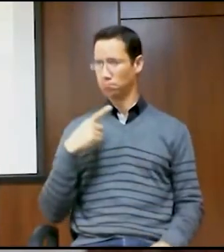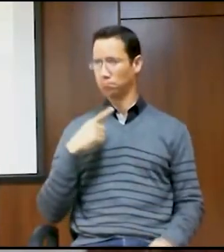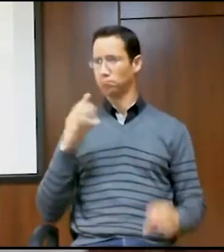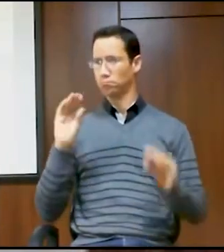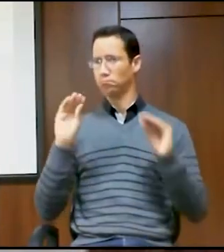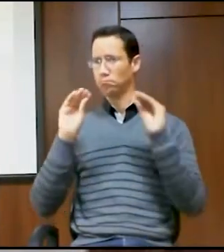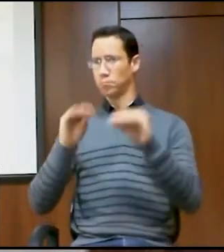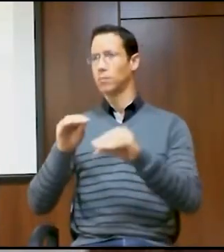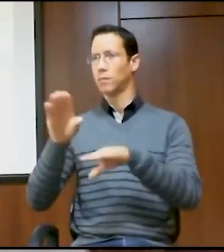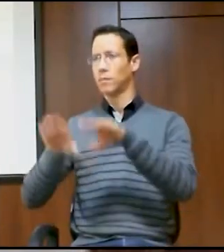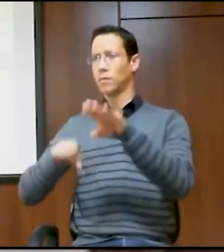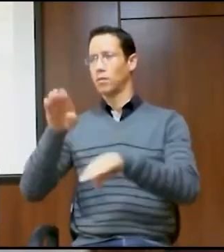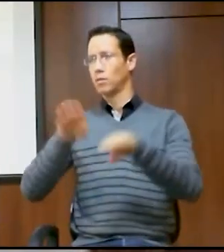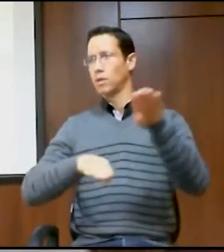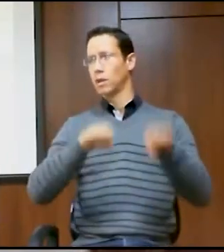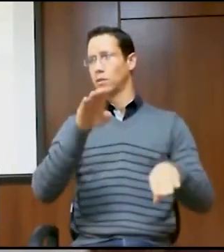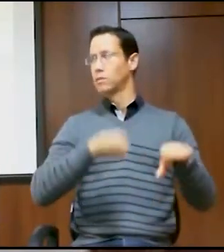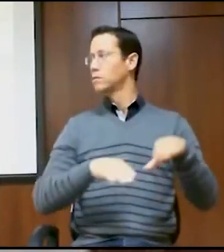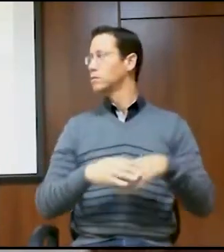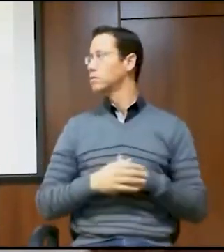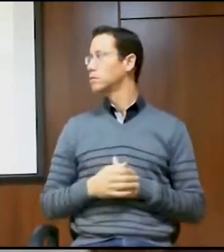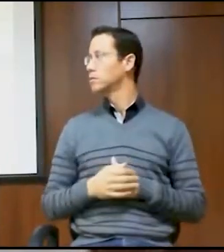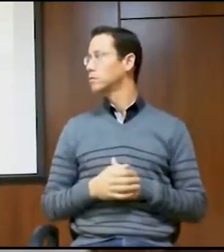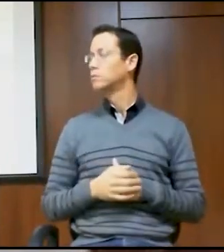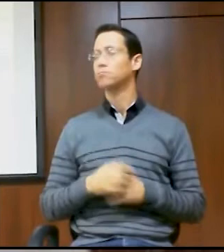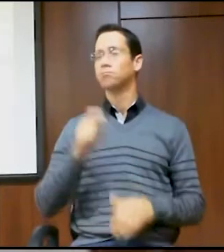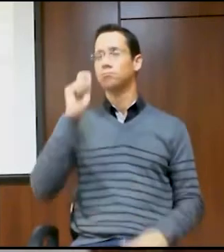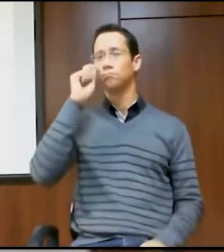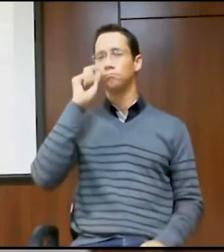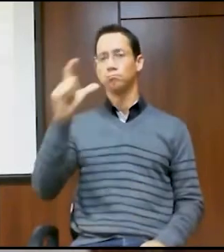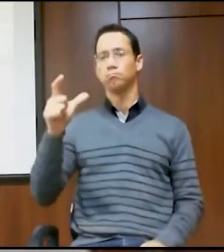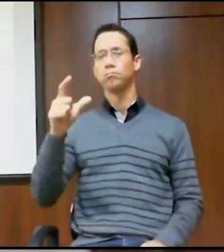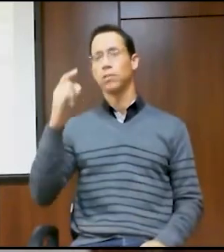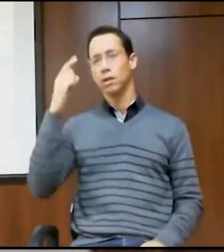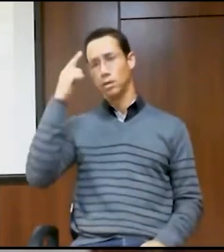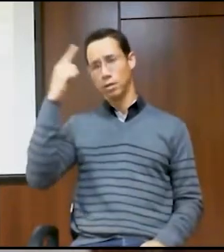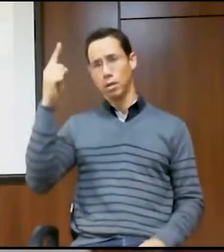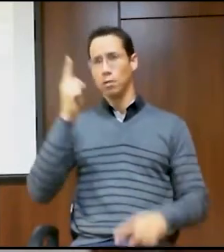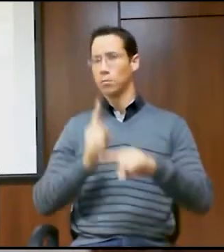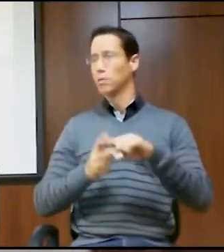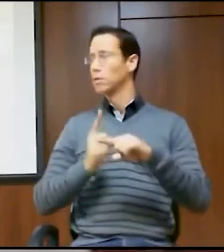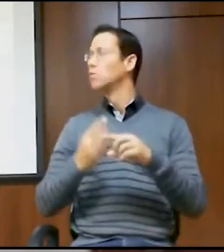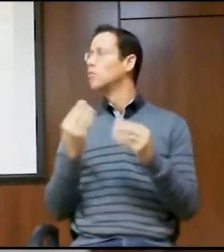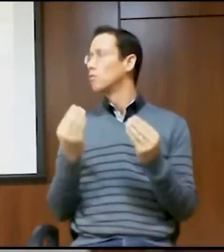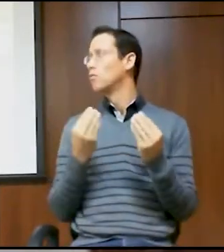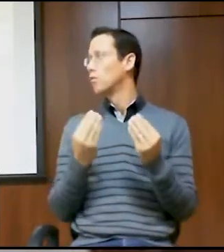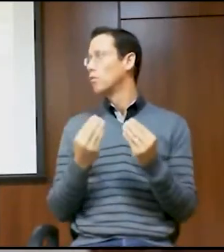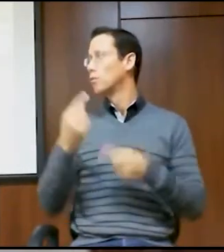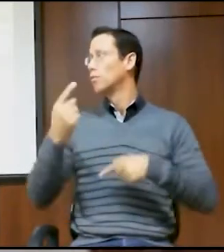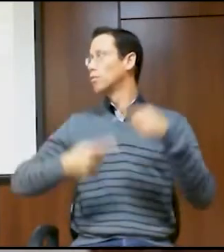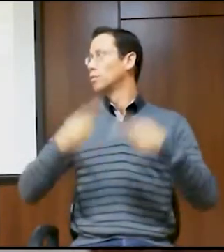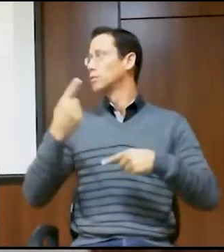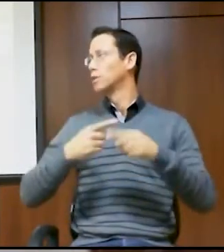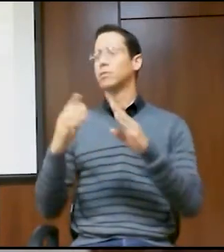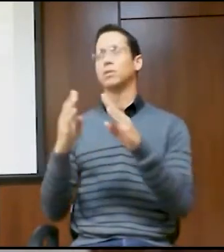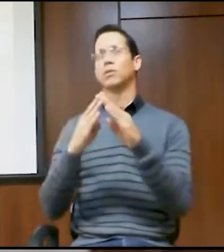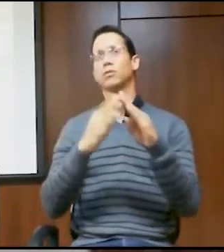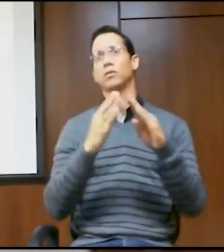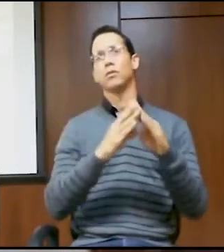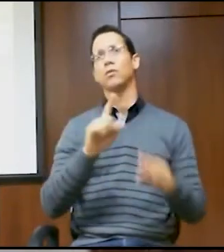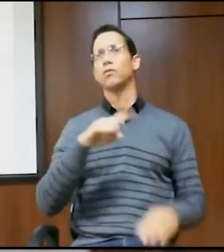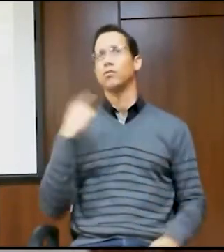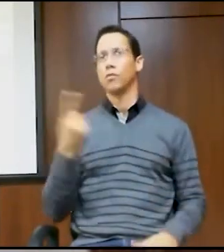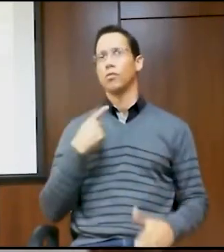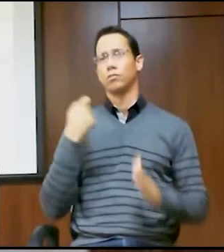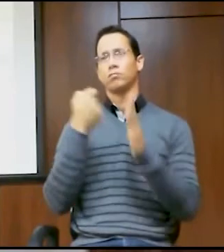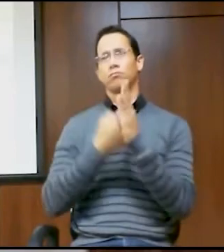as desigualdades? Eu acho muito interessante essa ideia de que, em que medida a política habitacional, em vez de a gente estar